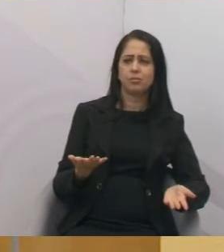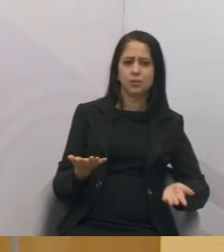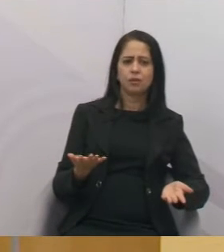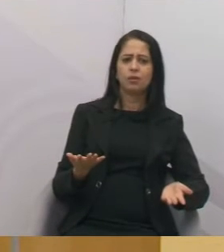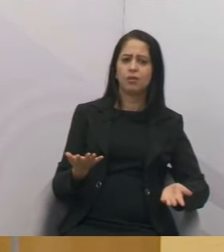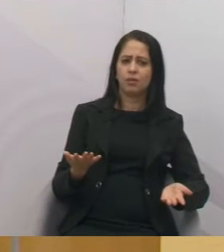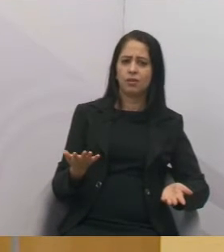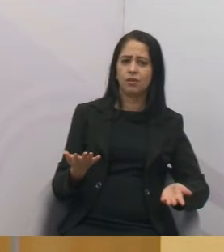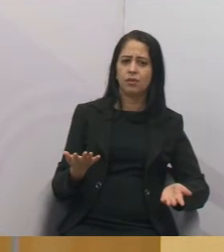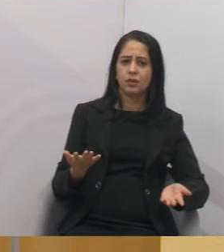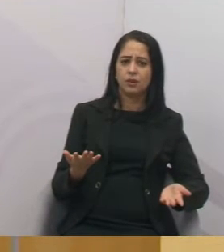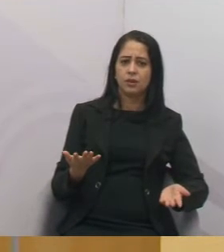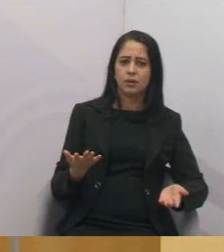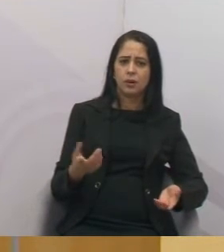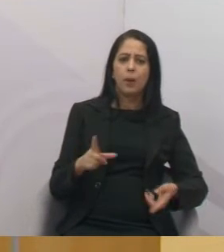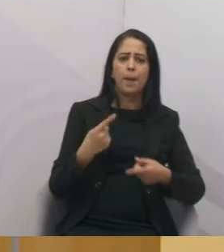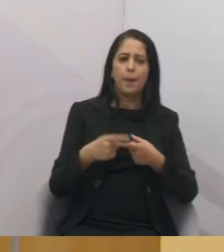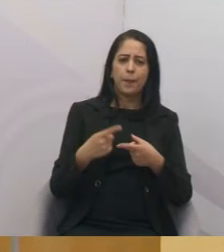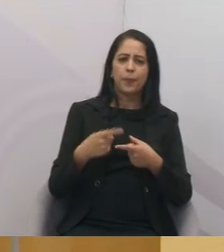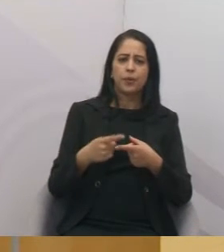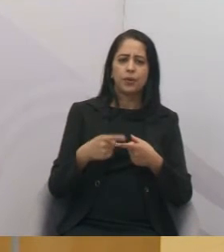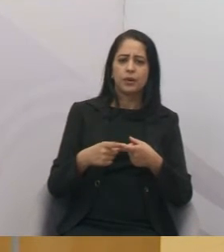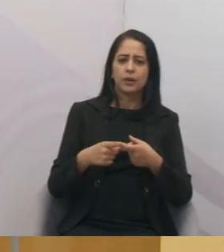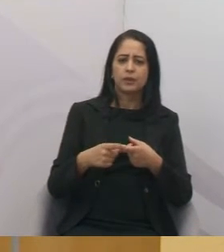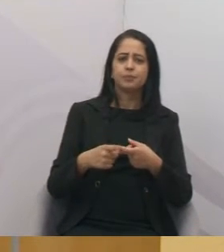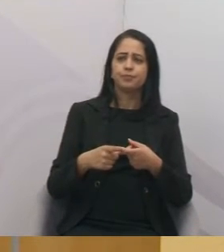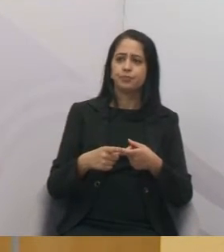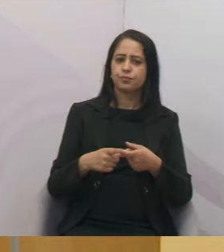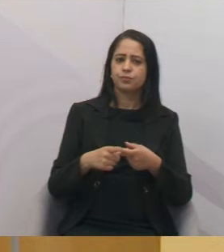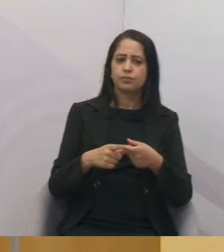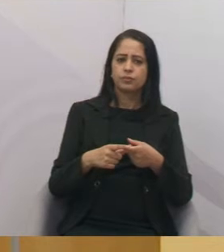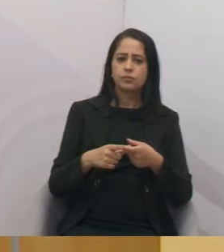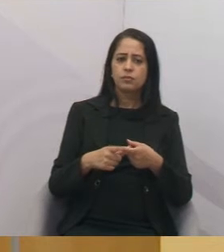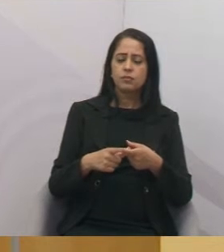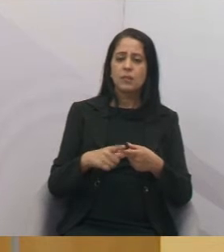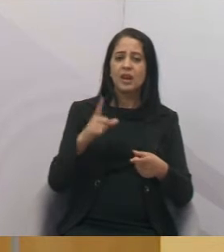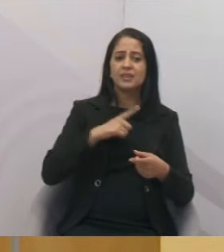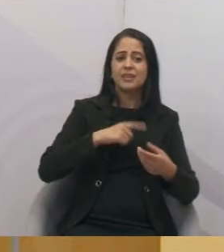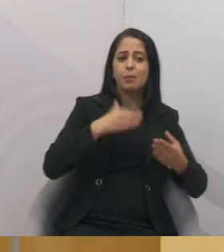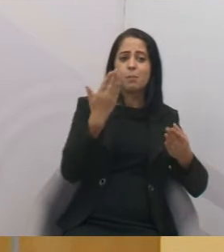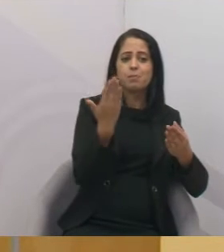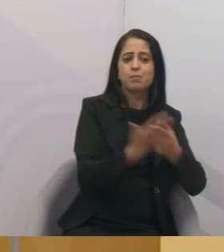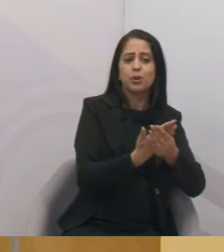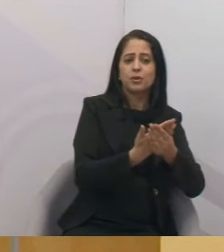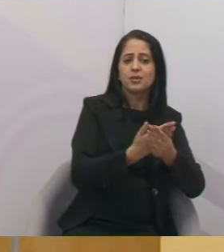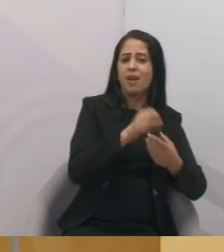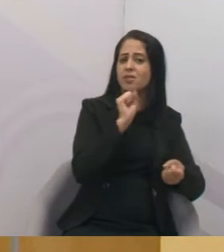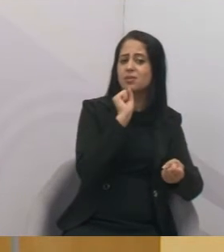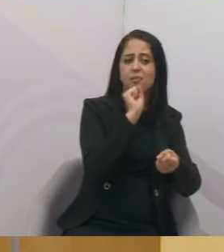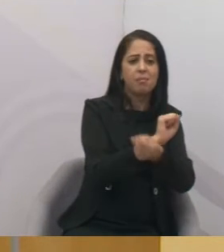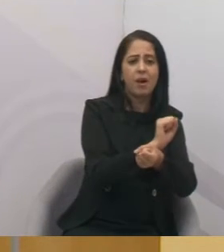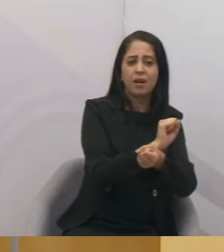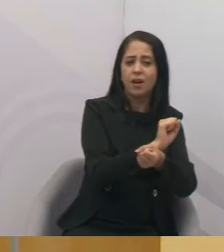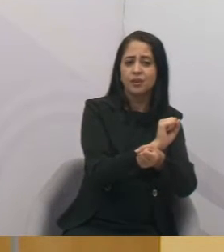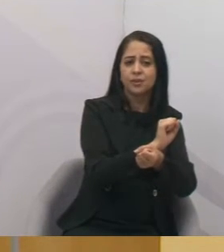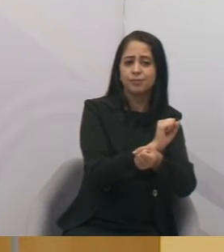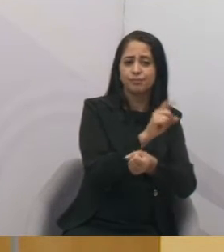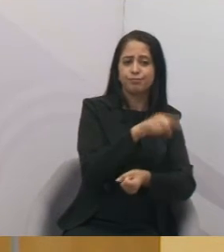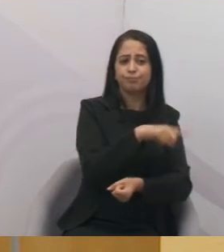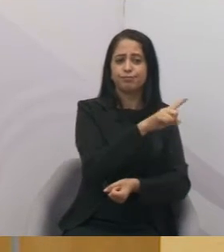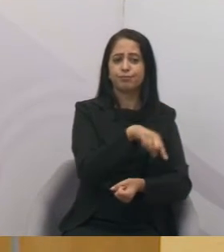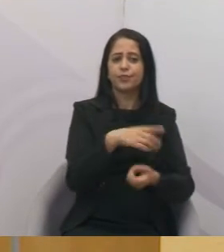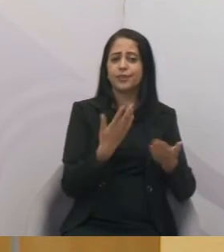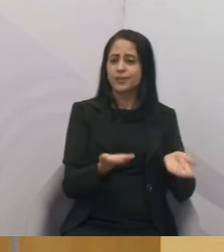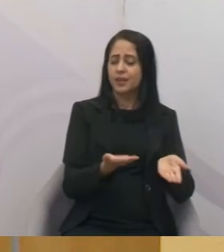Meio Ambiente. Tantas e tantas regularizações paradas, tantos e tantos projetos que não foram implementados,